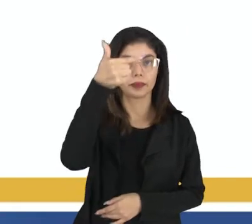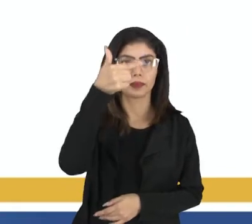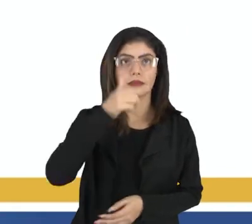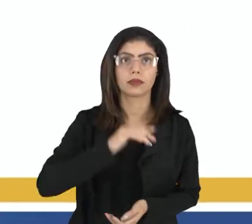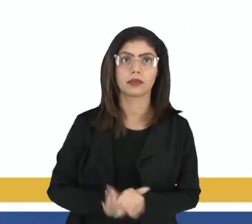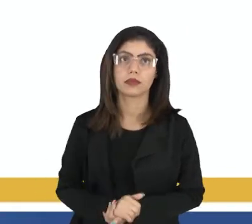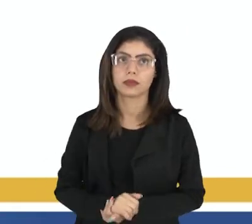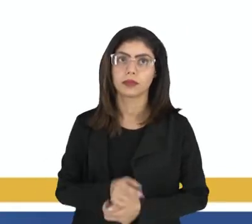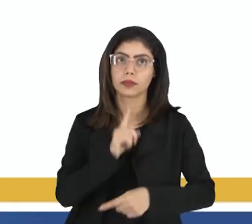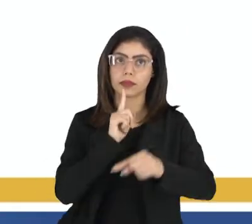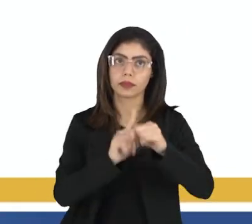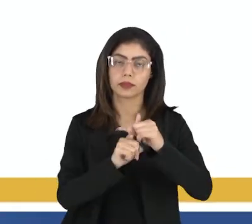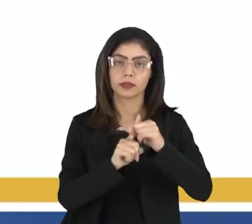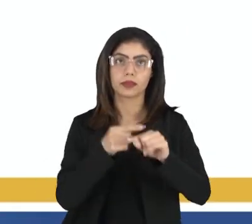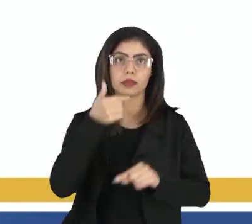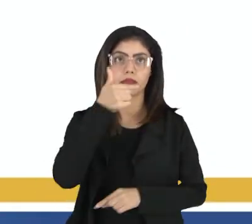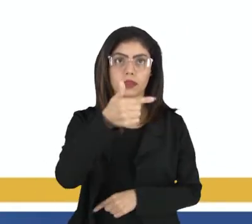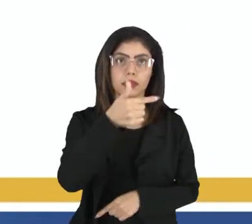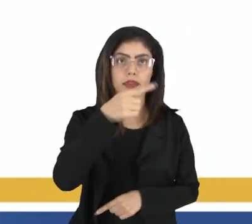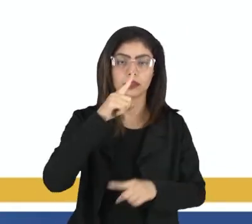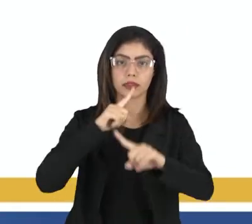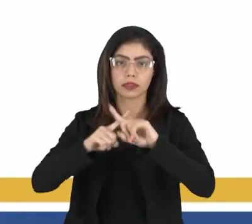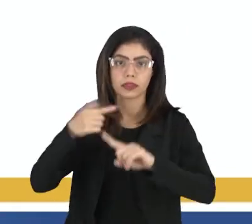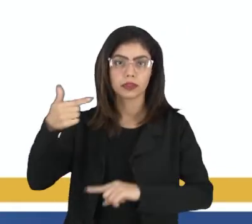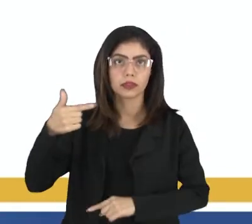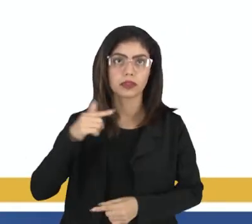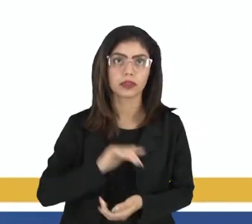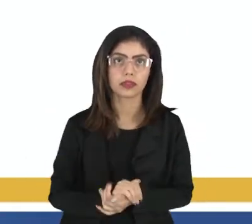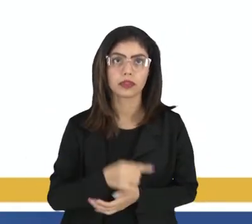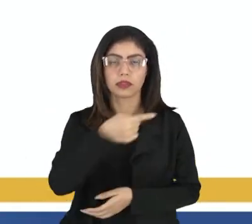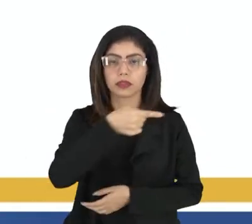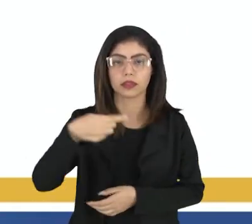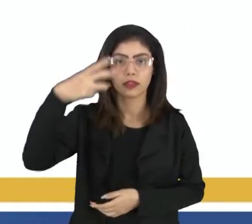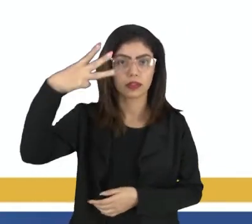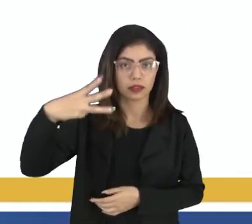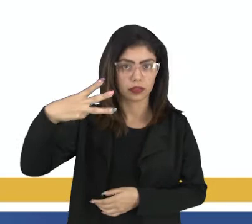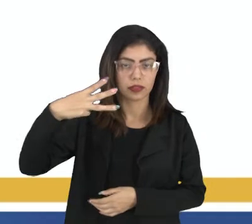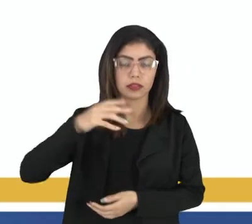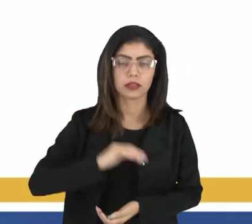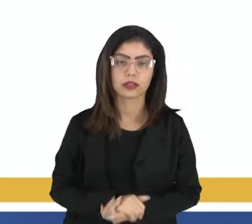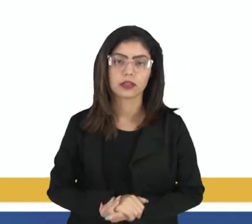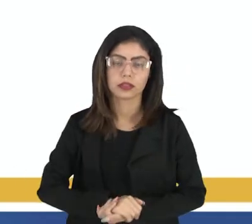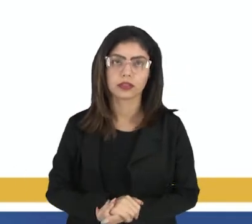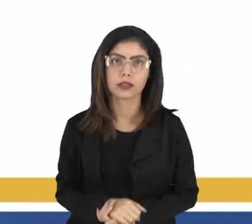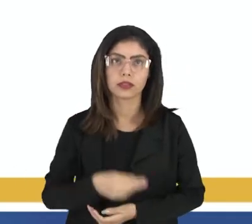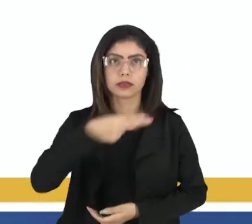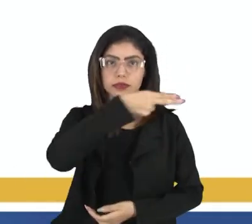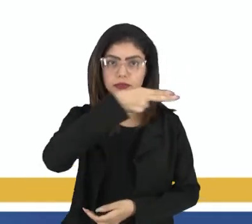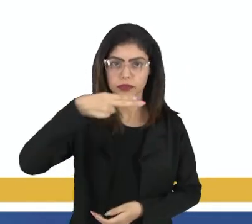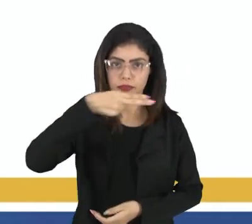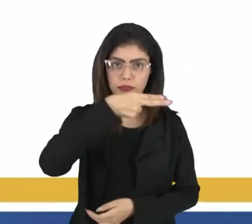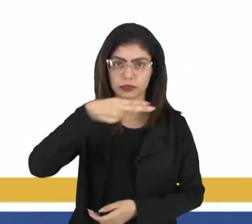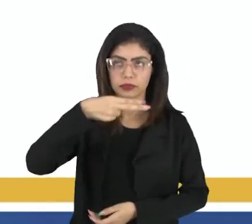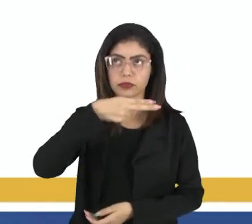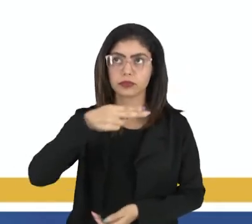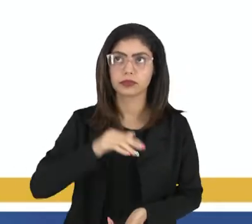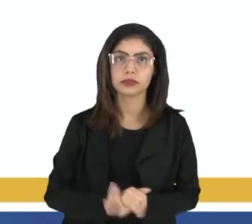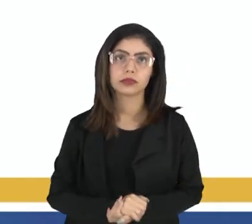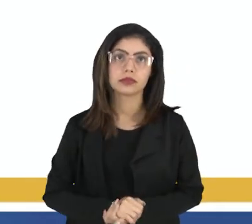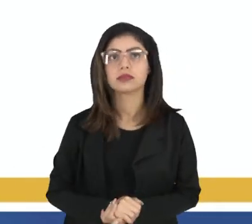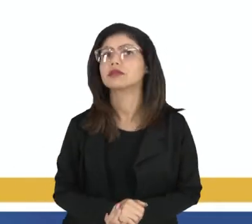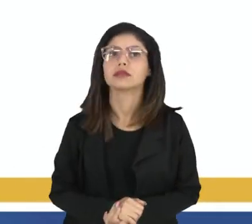ao quadrado mais 2 vezes 2 menos 3. 2